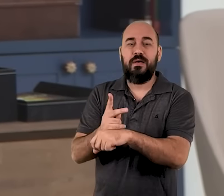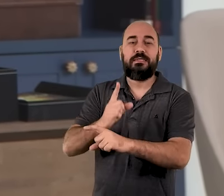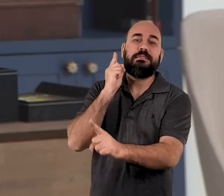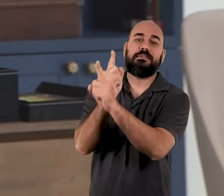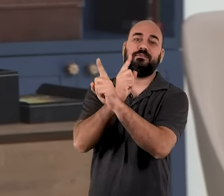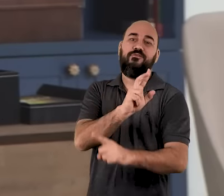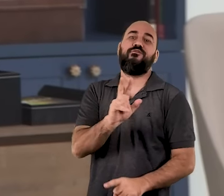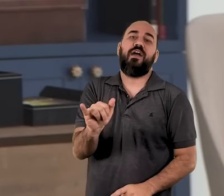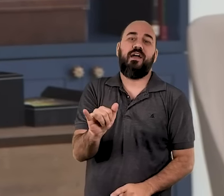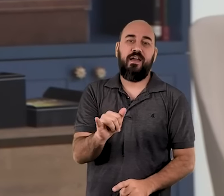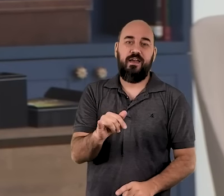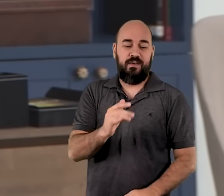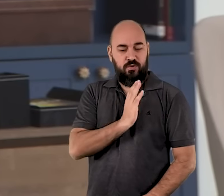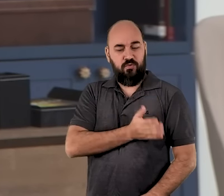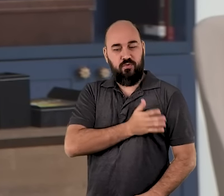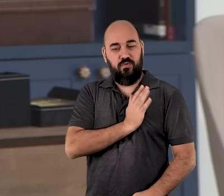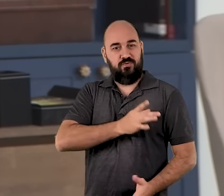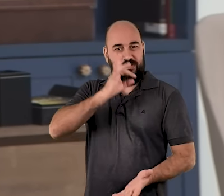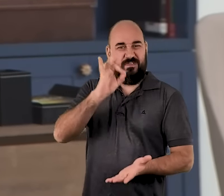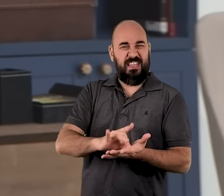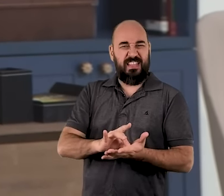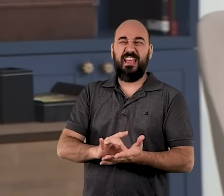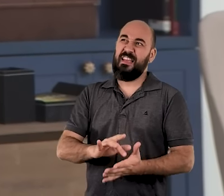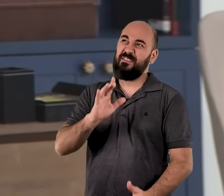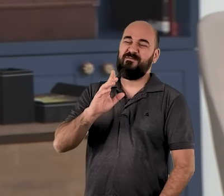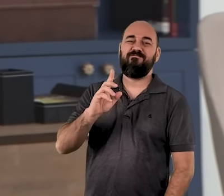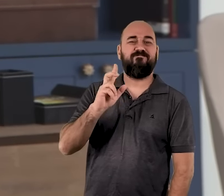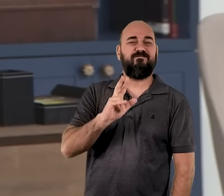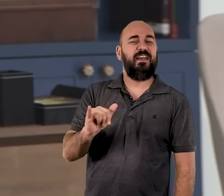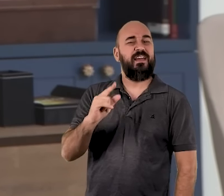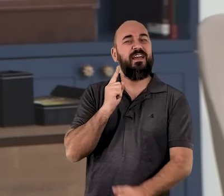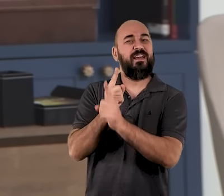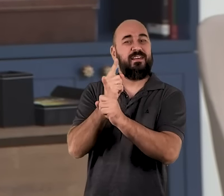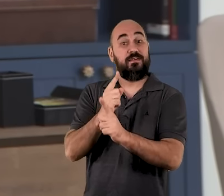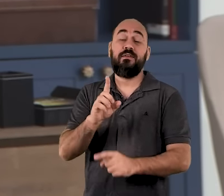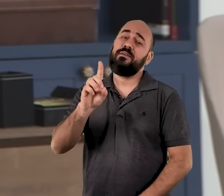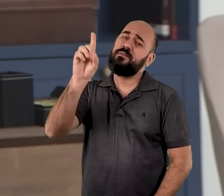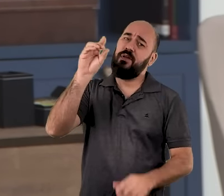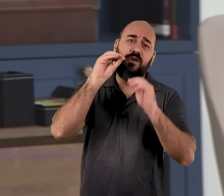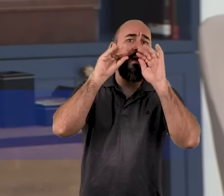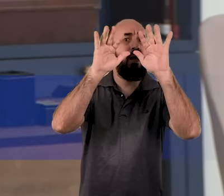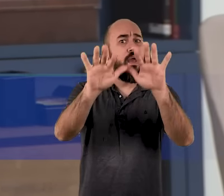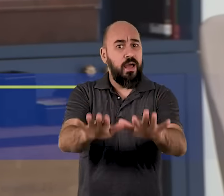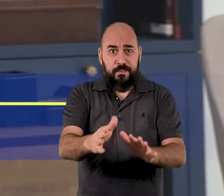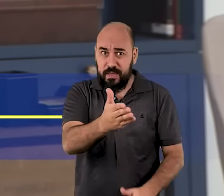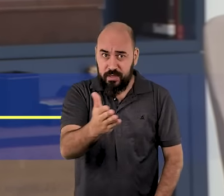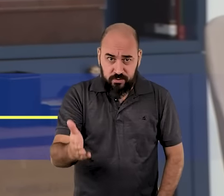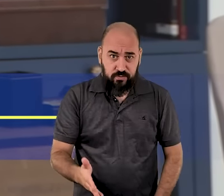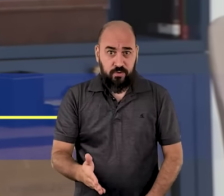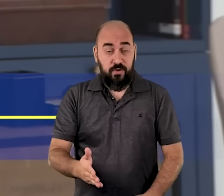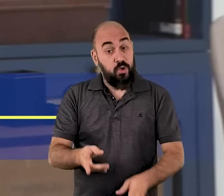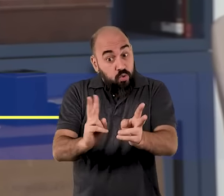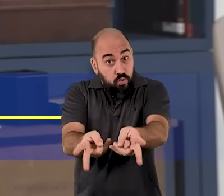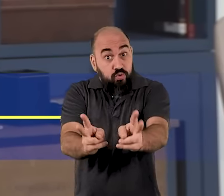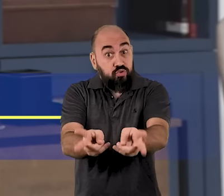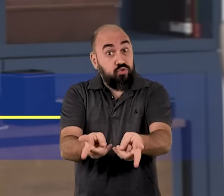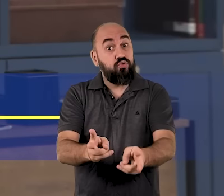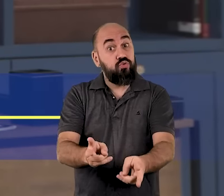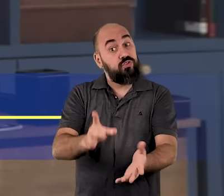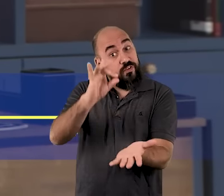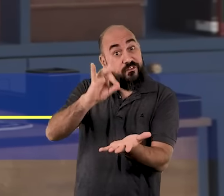Senhor, de todo o coração. Deus lhe abençoe. Continue buscando a Deus com sinceridade.